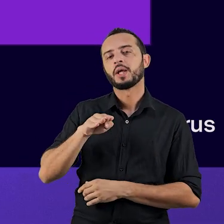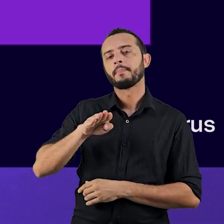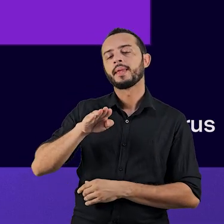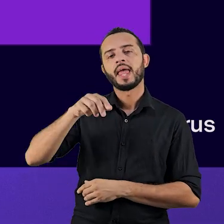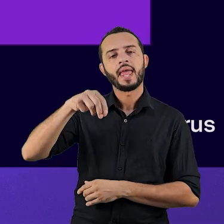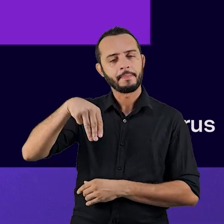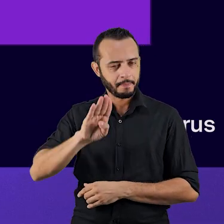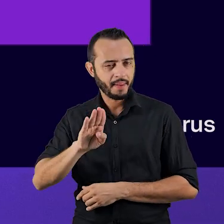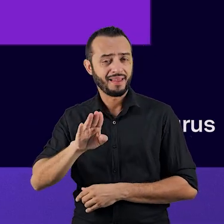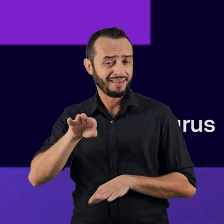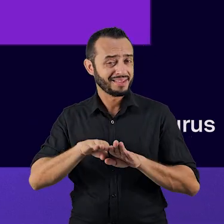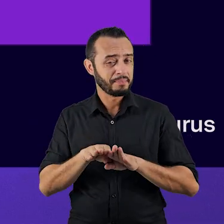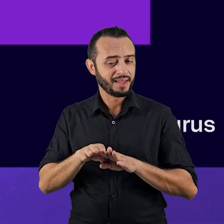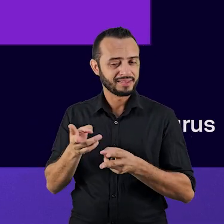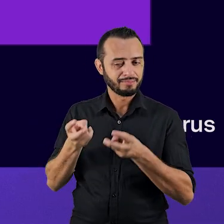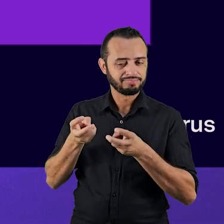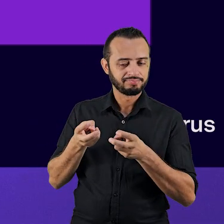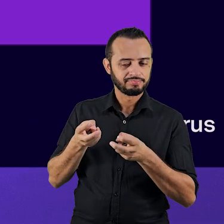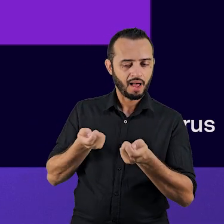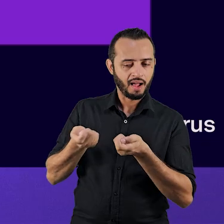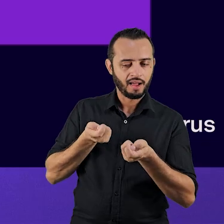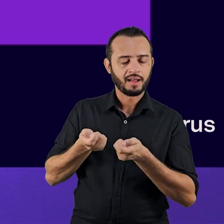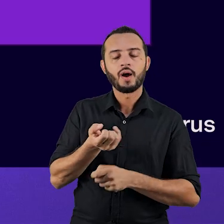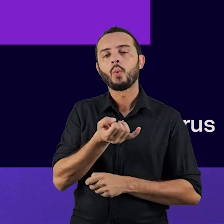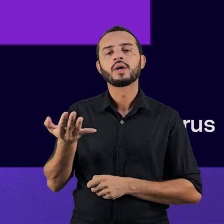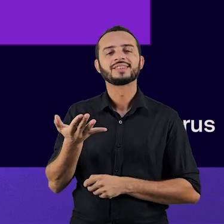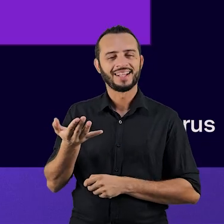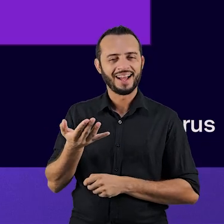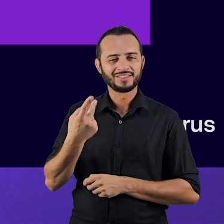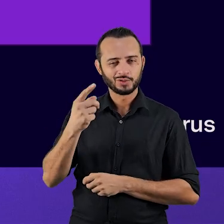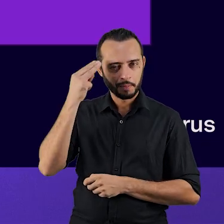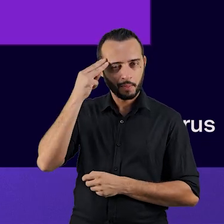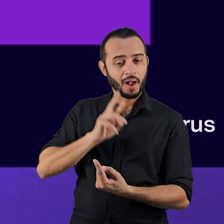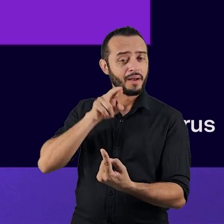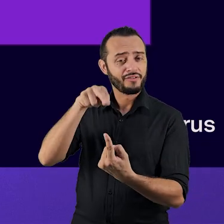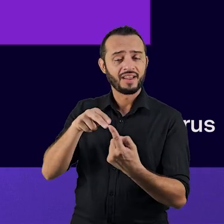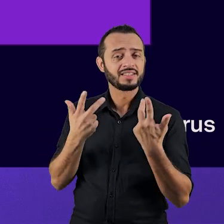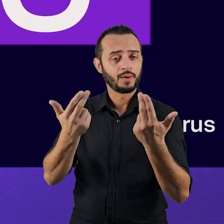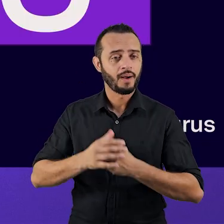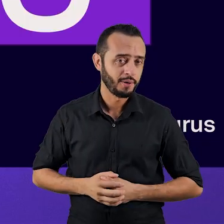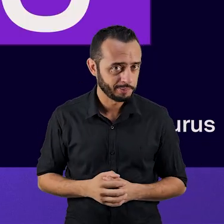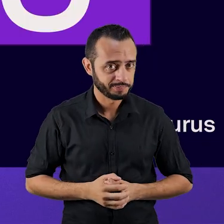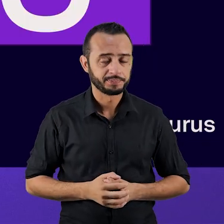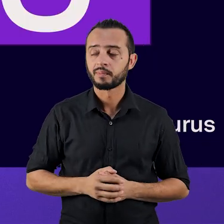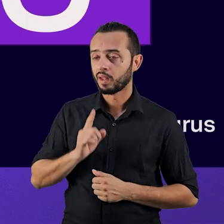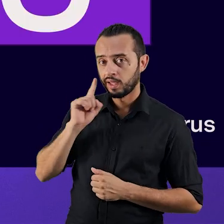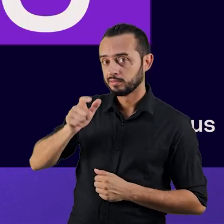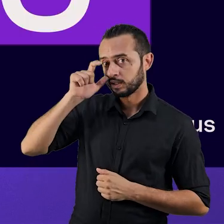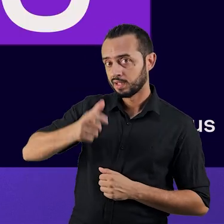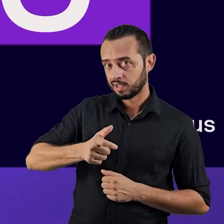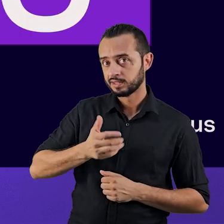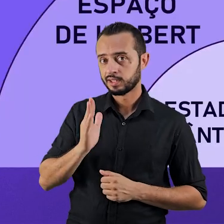quantidade de informação do seu arquivo também. É a mesma, você usa a mesma referência, bits, a mesma unidade, tá? Isso é